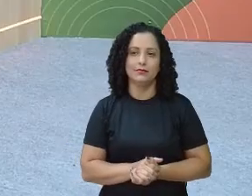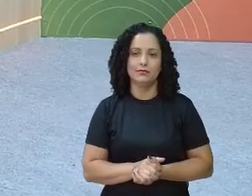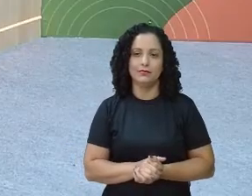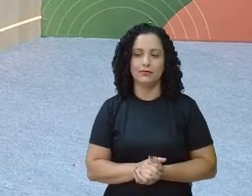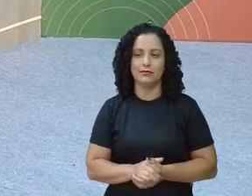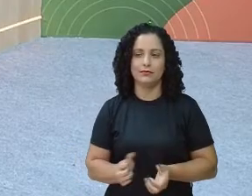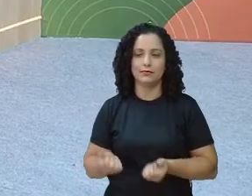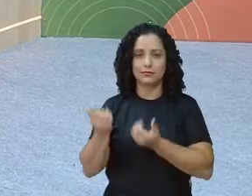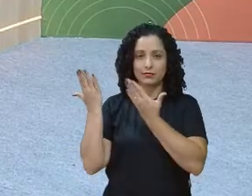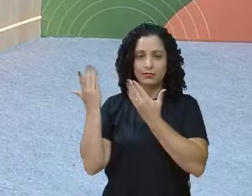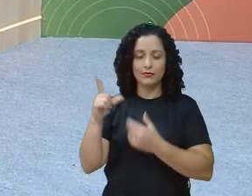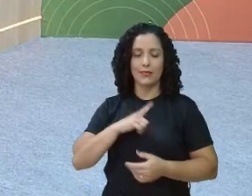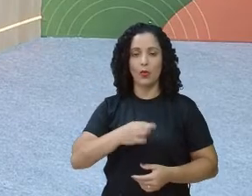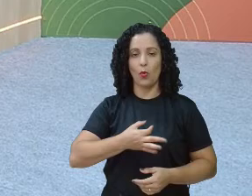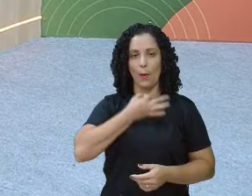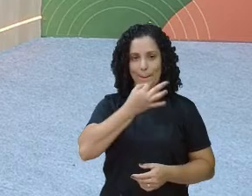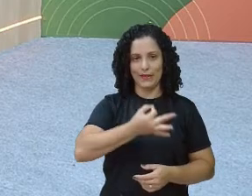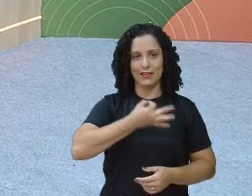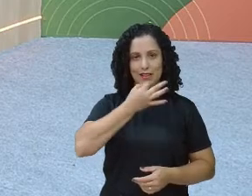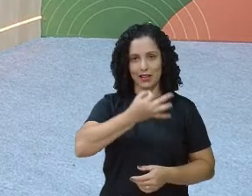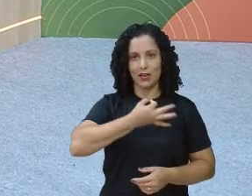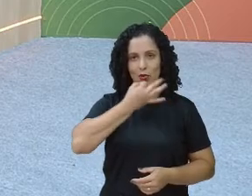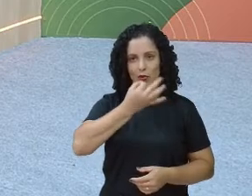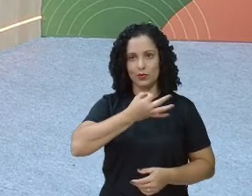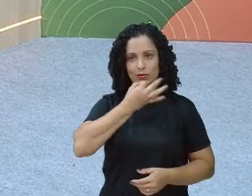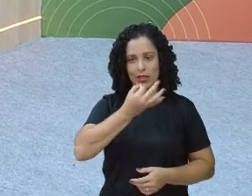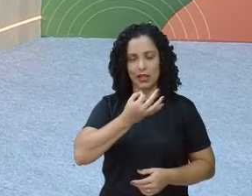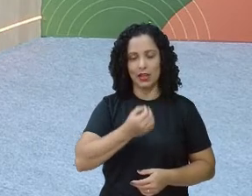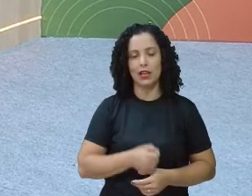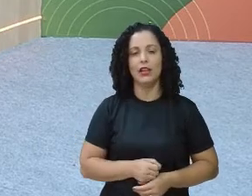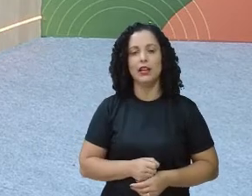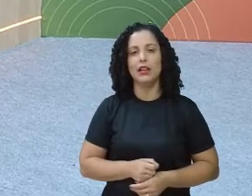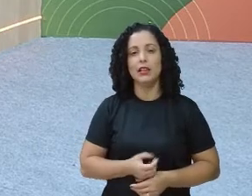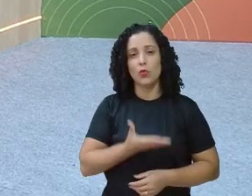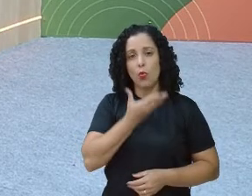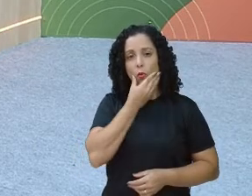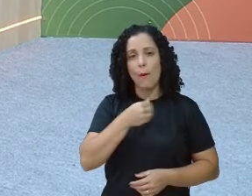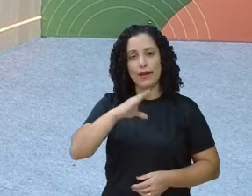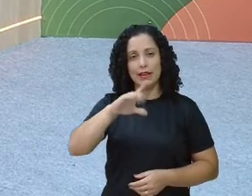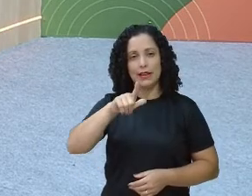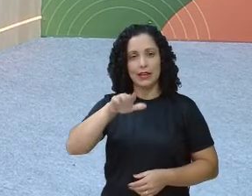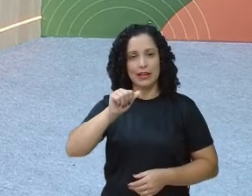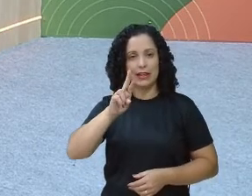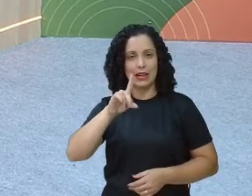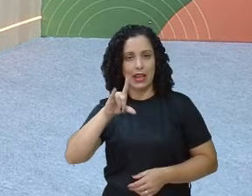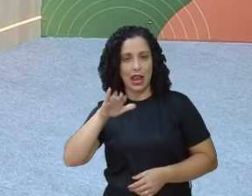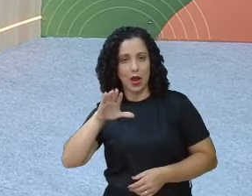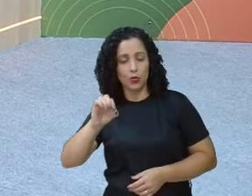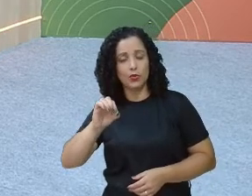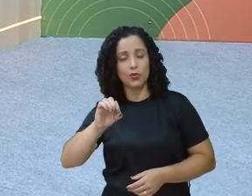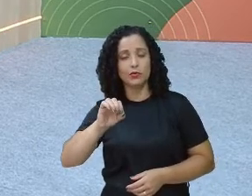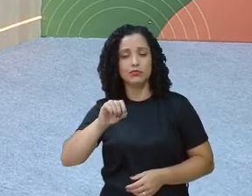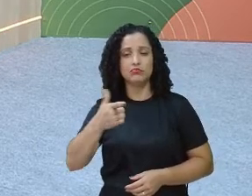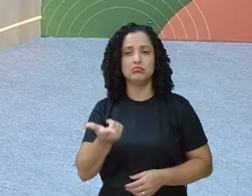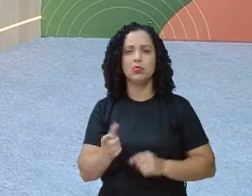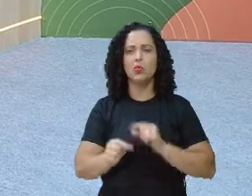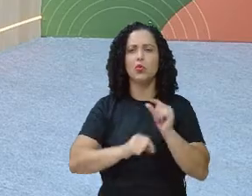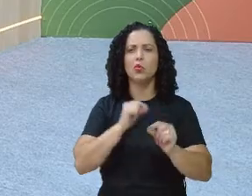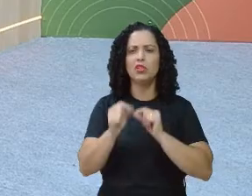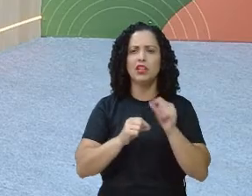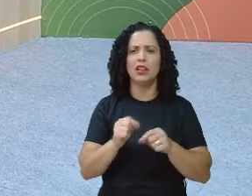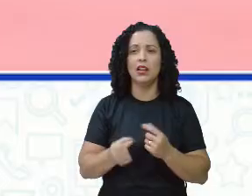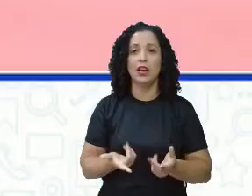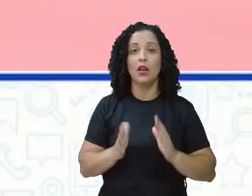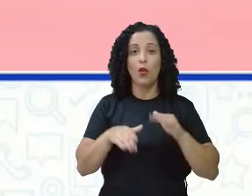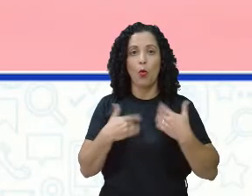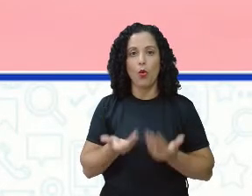um comentário feito por um leitor de uma revista, chamado Cláudio, sobre a saída do clube, do técnico do